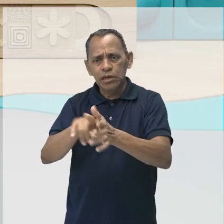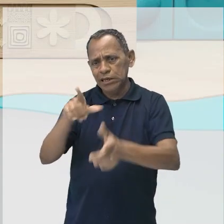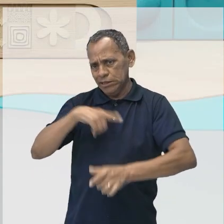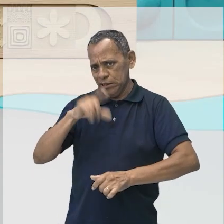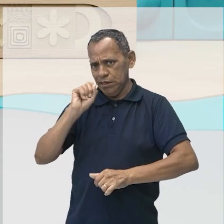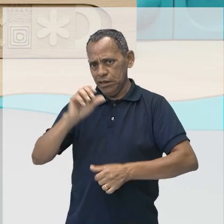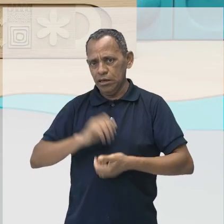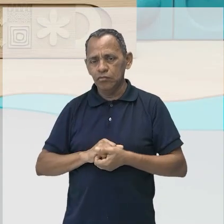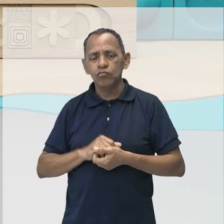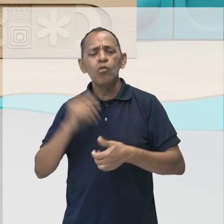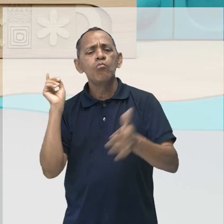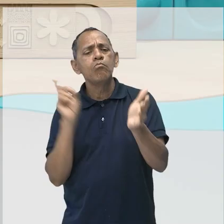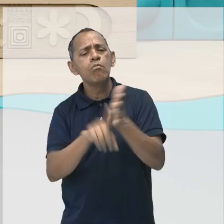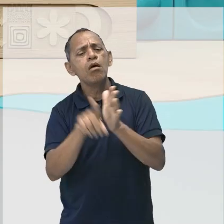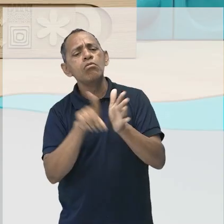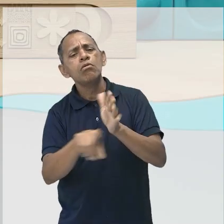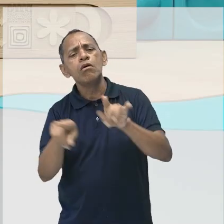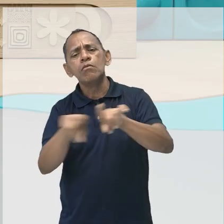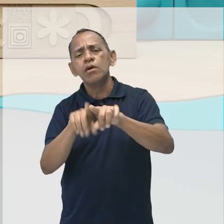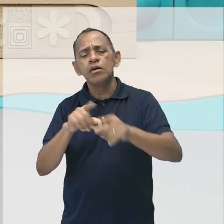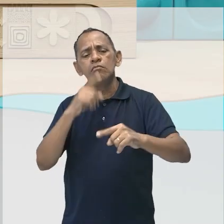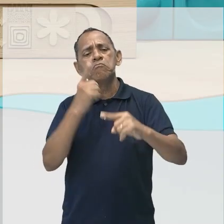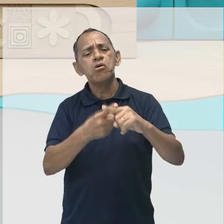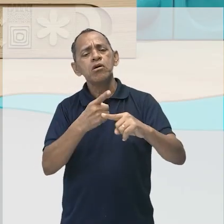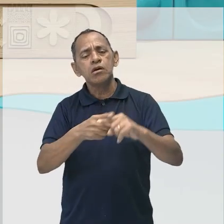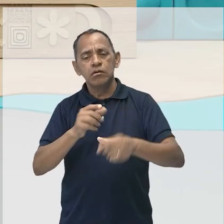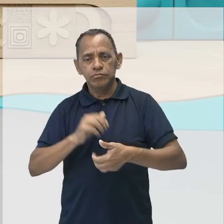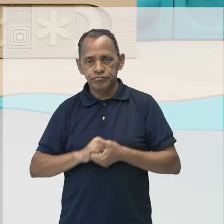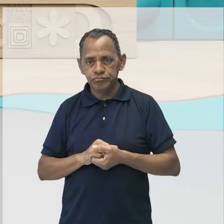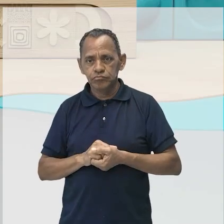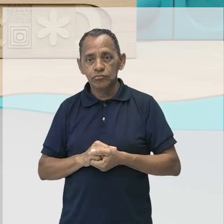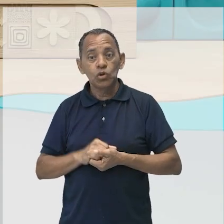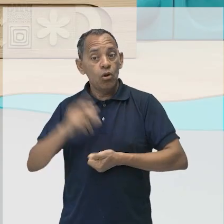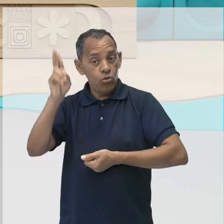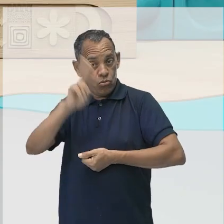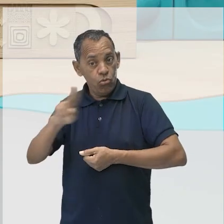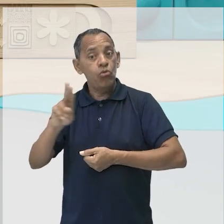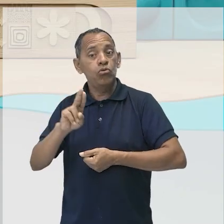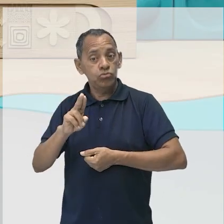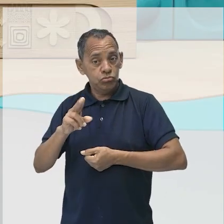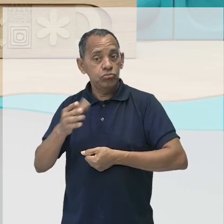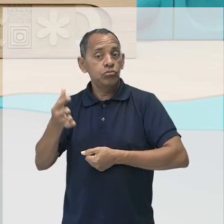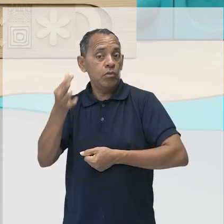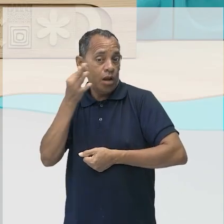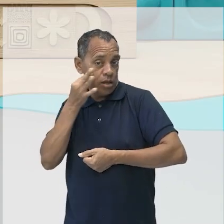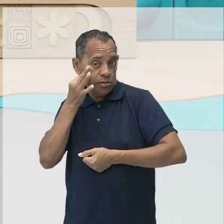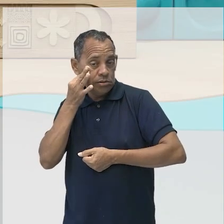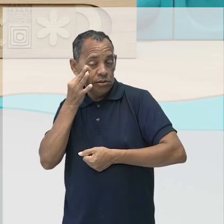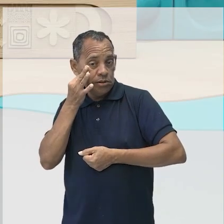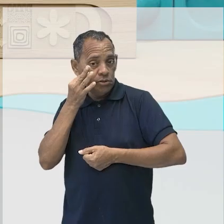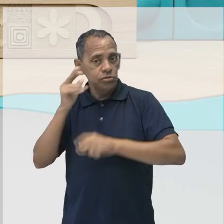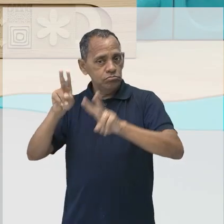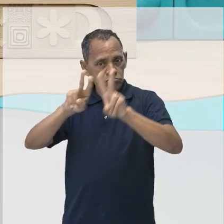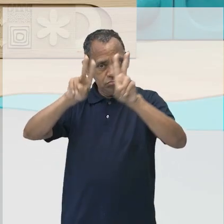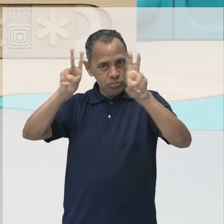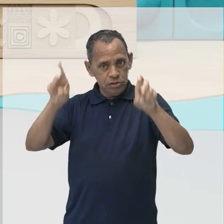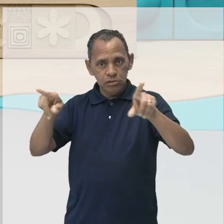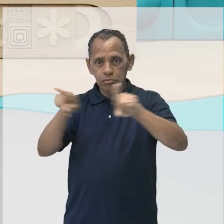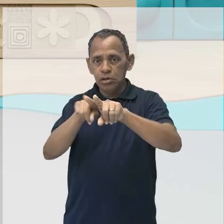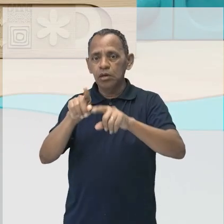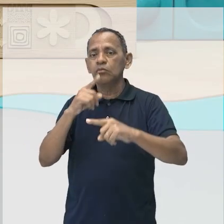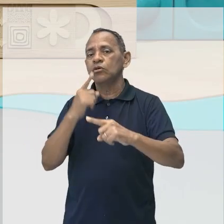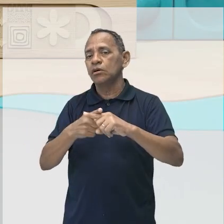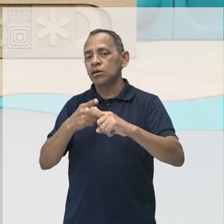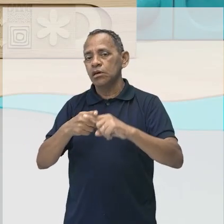e vai questionar o porquê disso. Então, o consumismo vai estar muito presente nessa questão, porque era o início